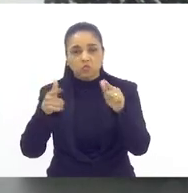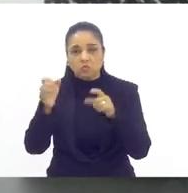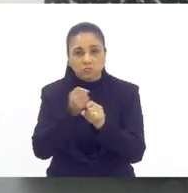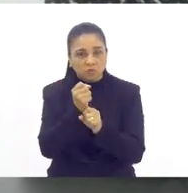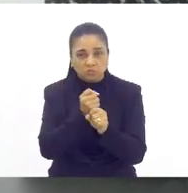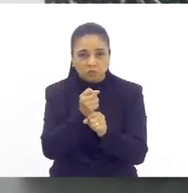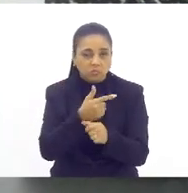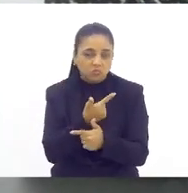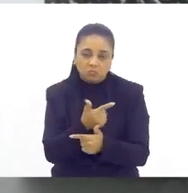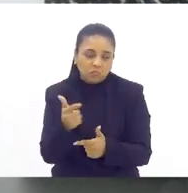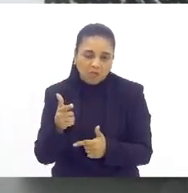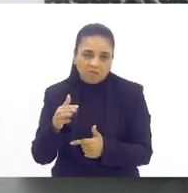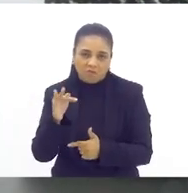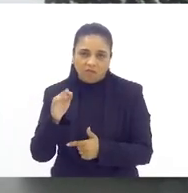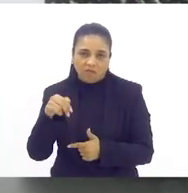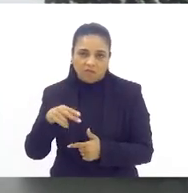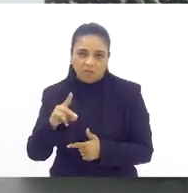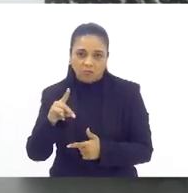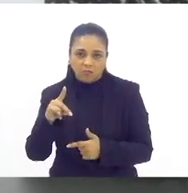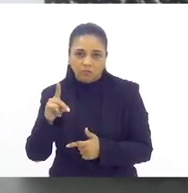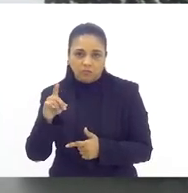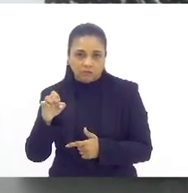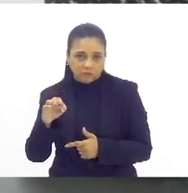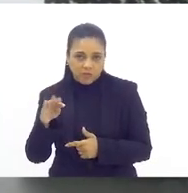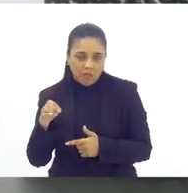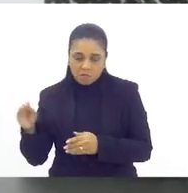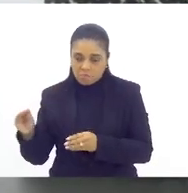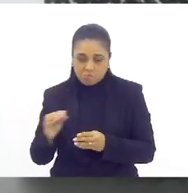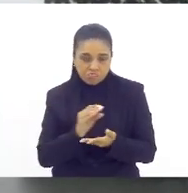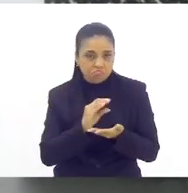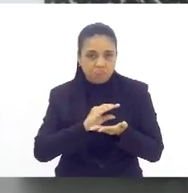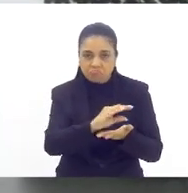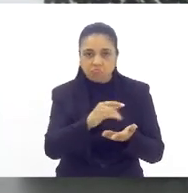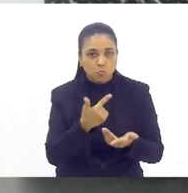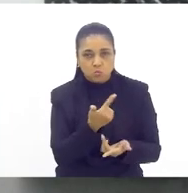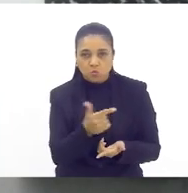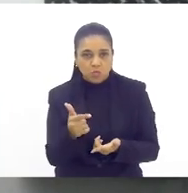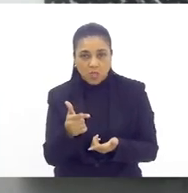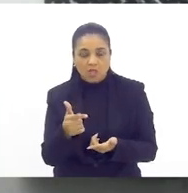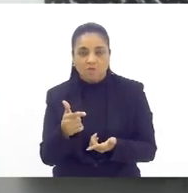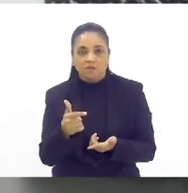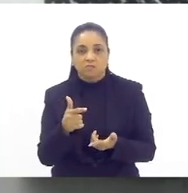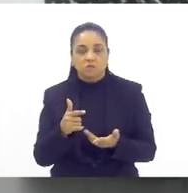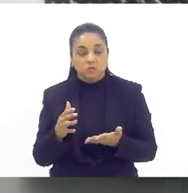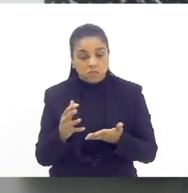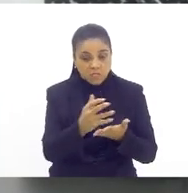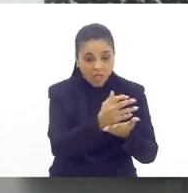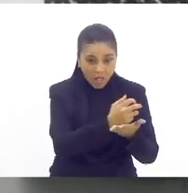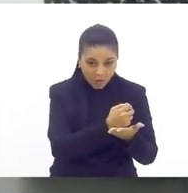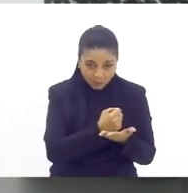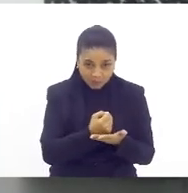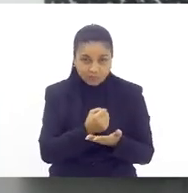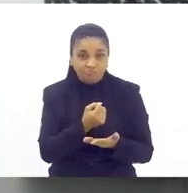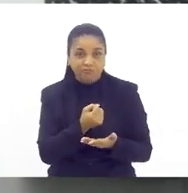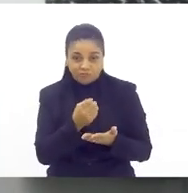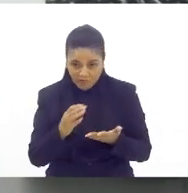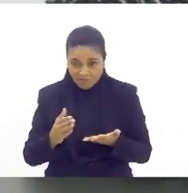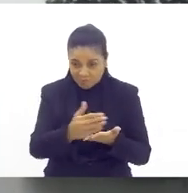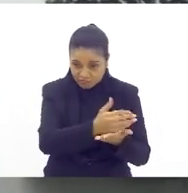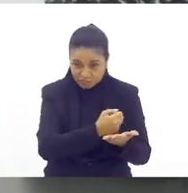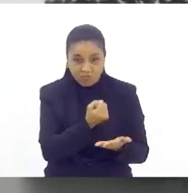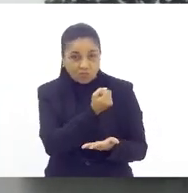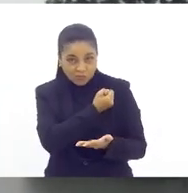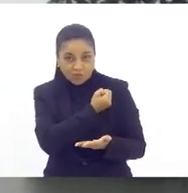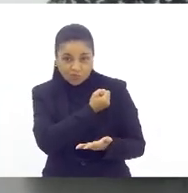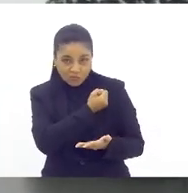fundeb que são pertencentes a Faetec para nossa rede Então os nossos alunos eles contabilizam para a cesta do fundeb da Seduc mas